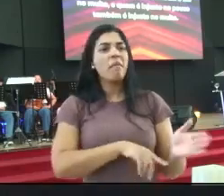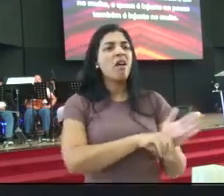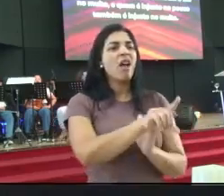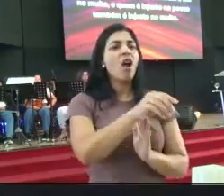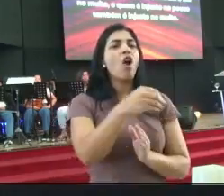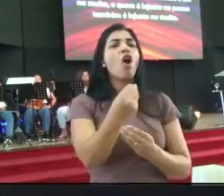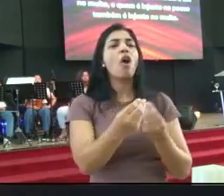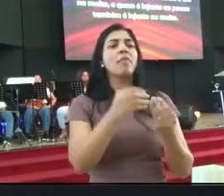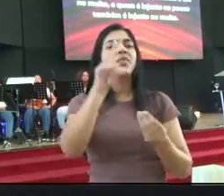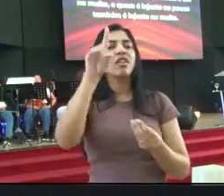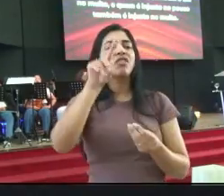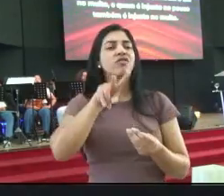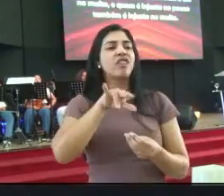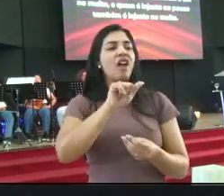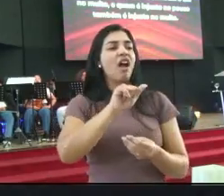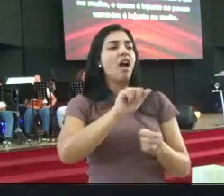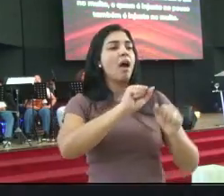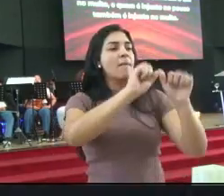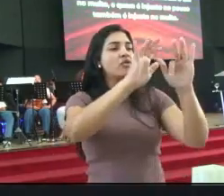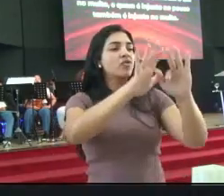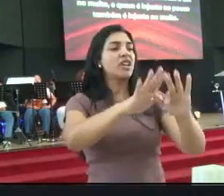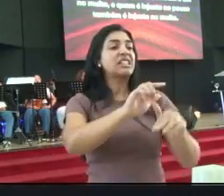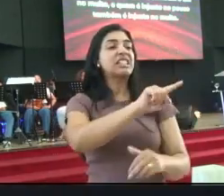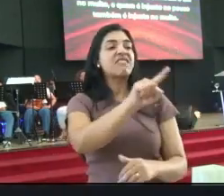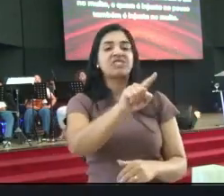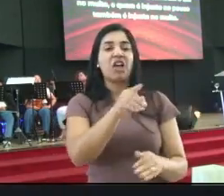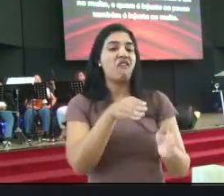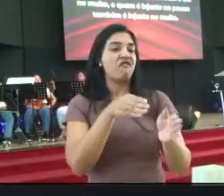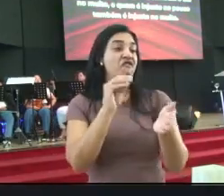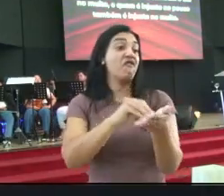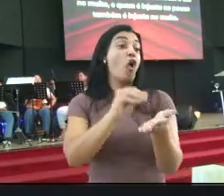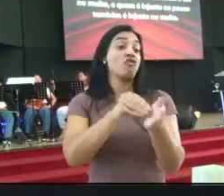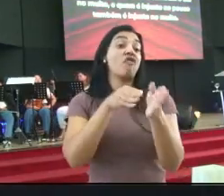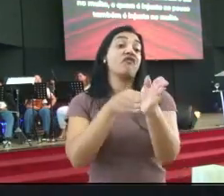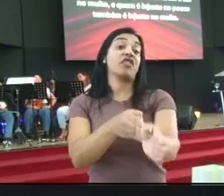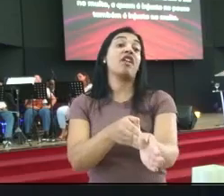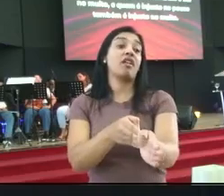é que Deus vai abençoar alguém que não é fiel no pouco?